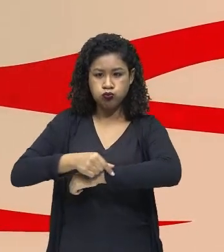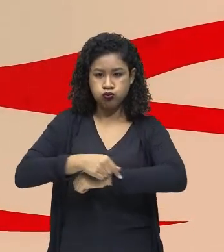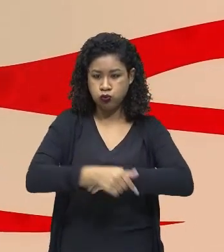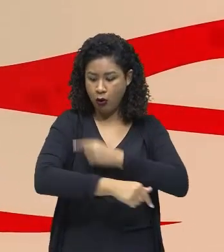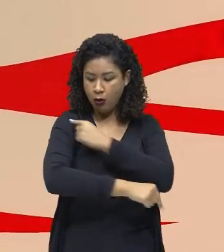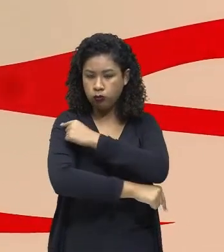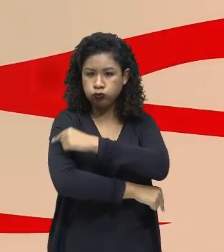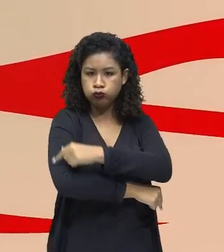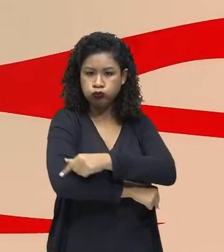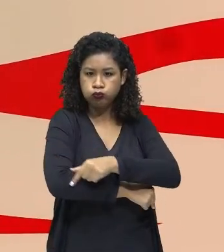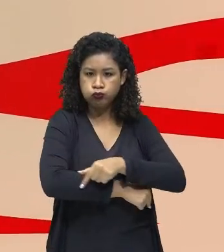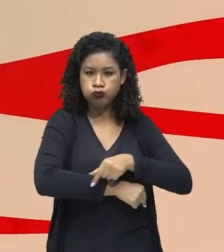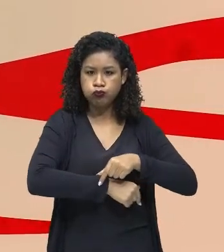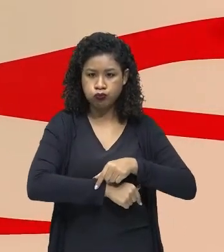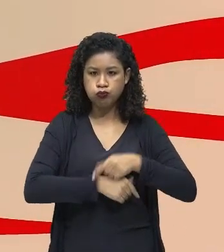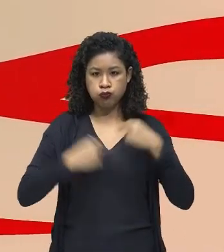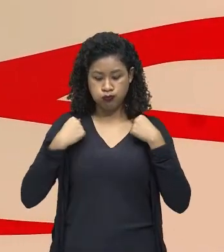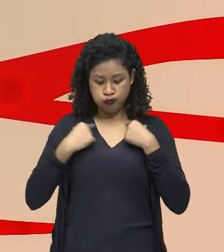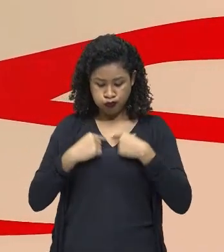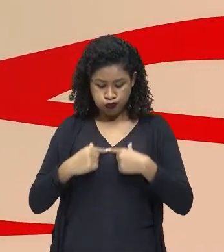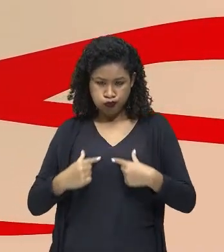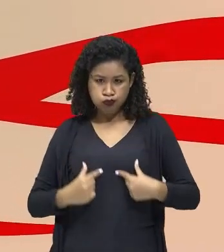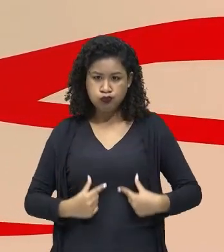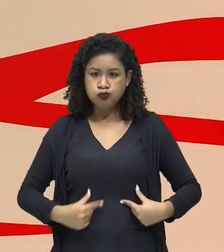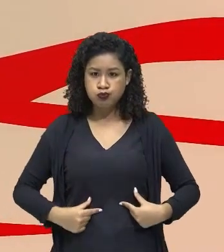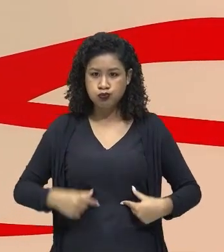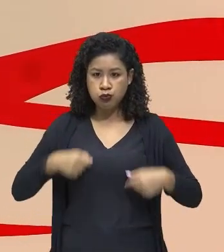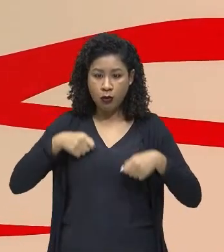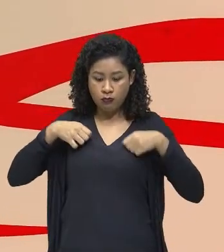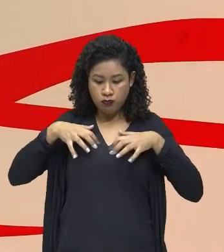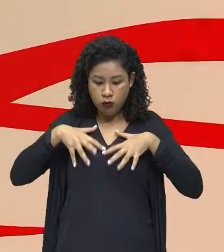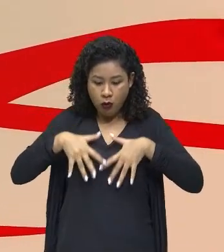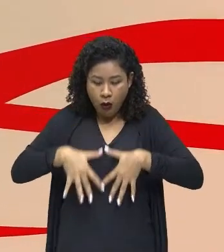se ramificam em capilares.